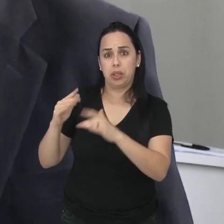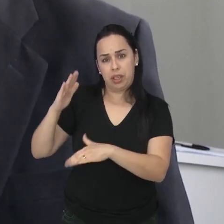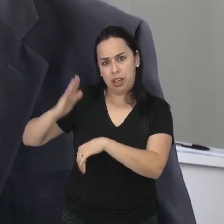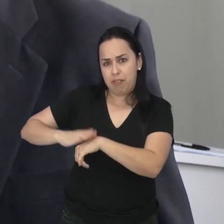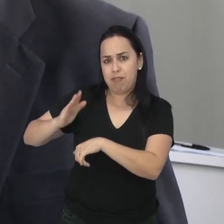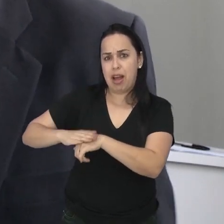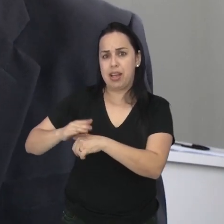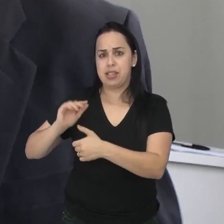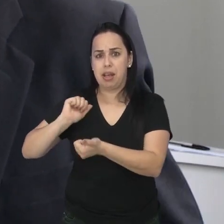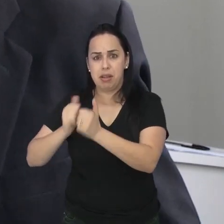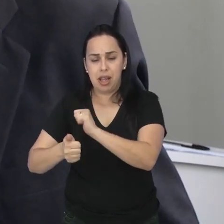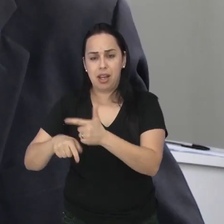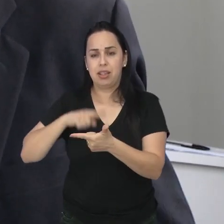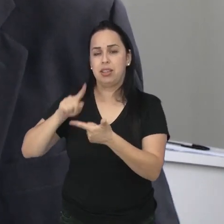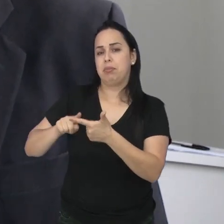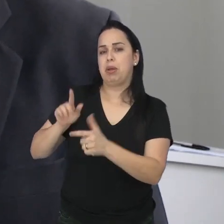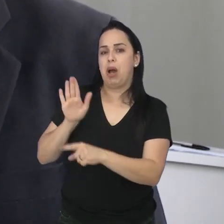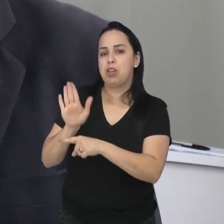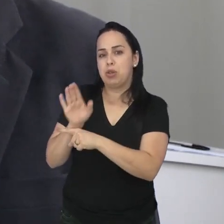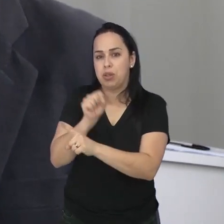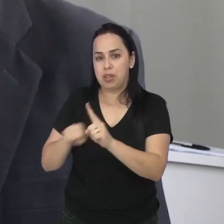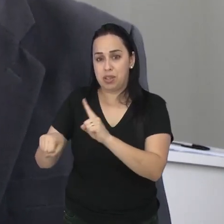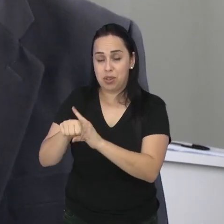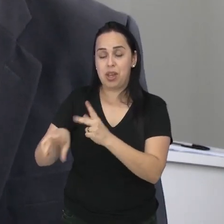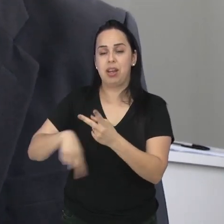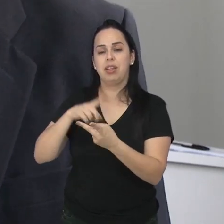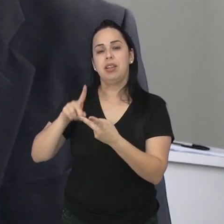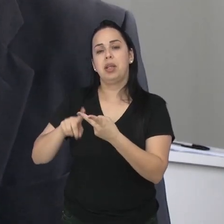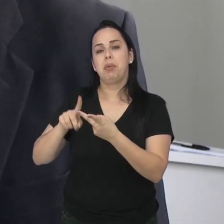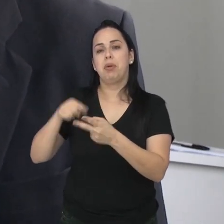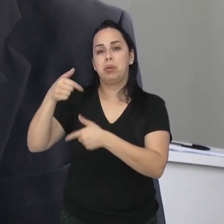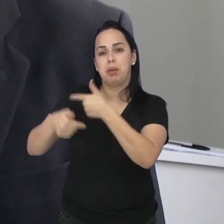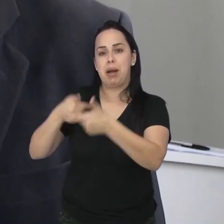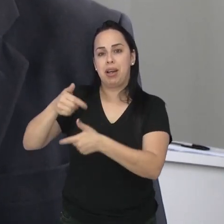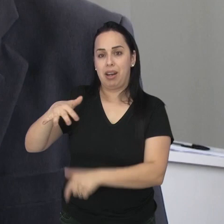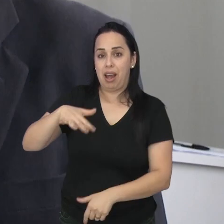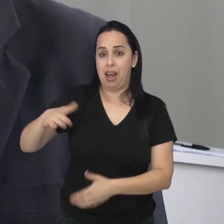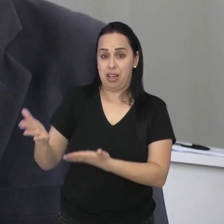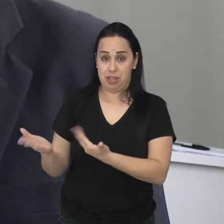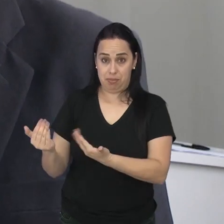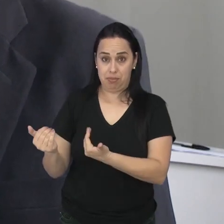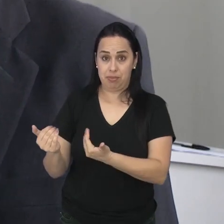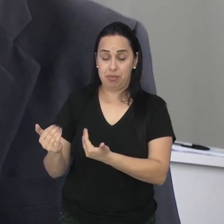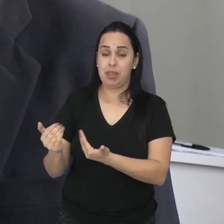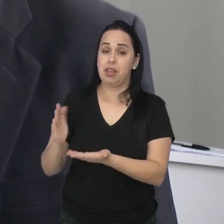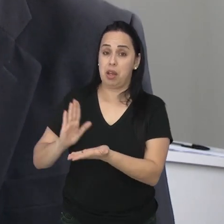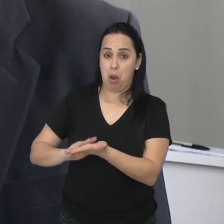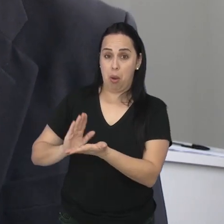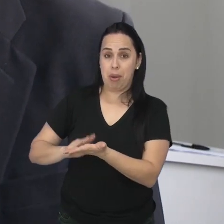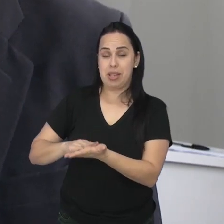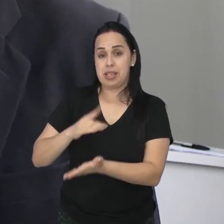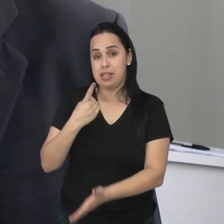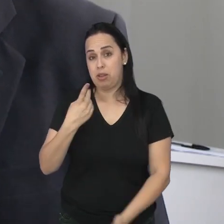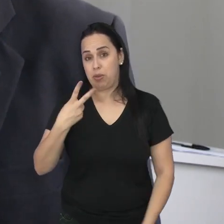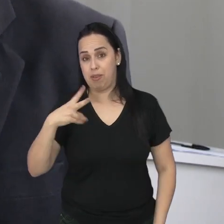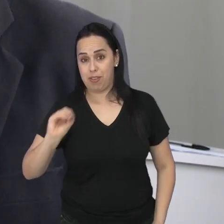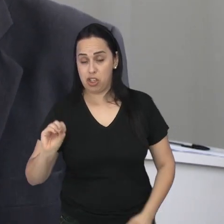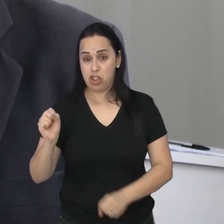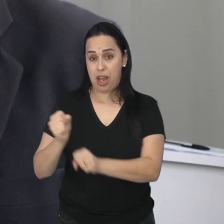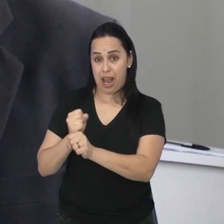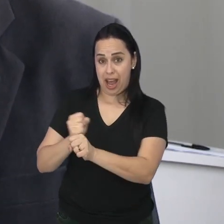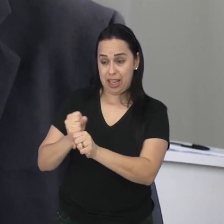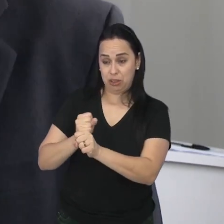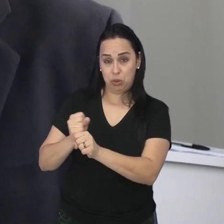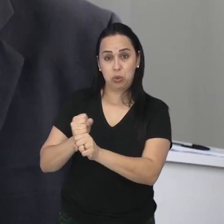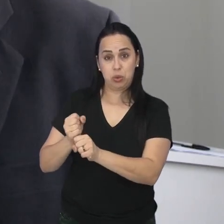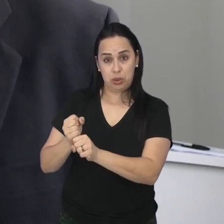faz, toda a parte esportiva, a parte social, o trabalho com os jovens. Então, em comemoração também a esses 120